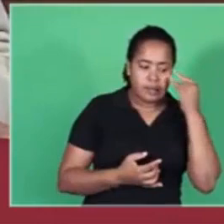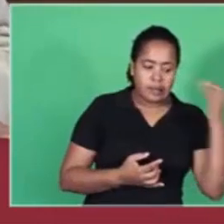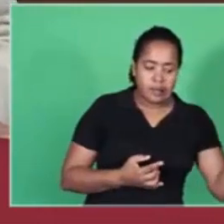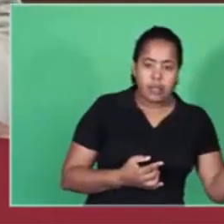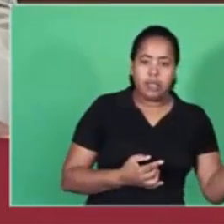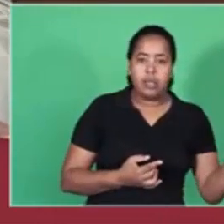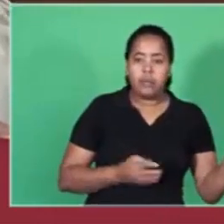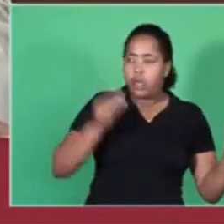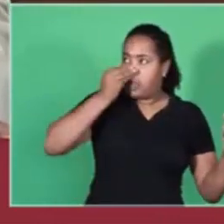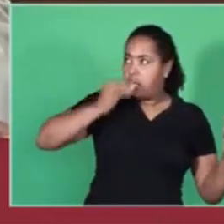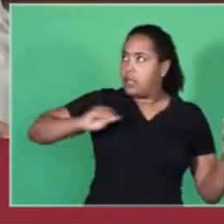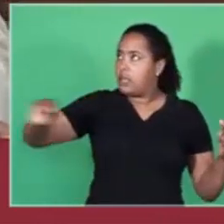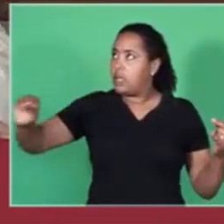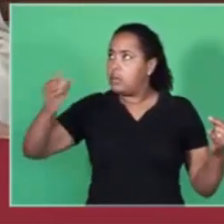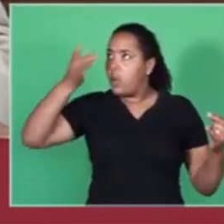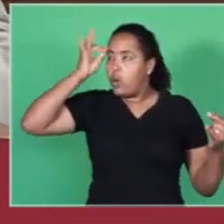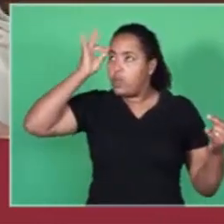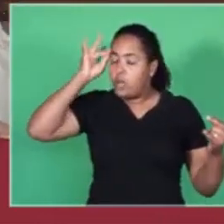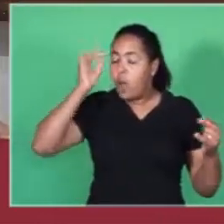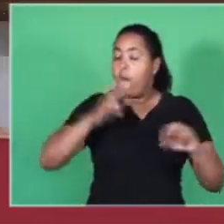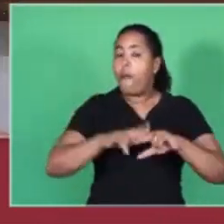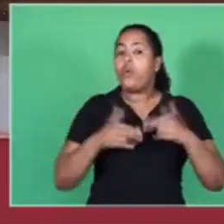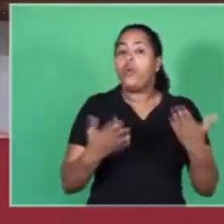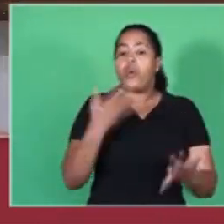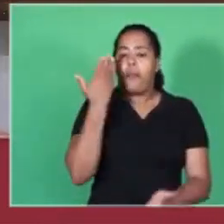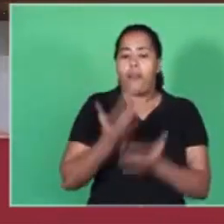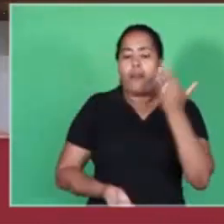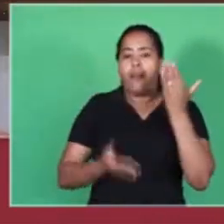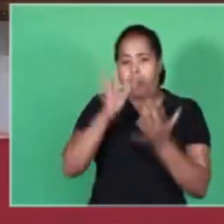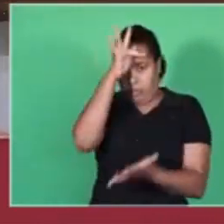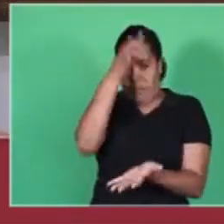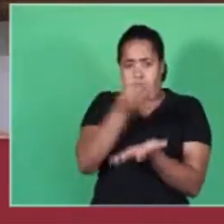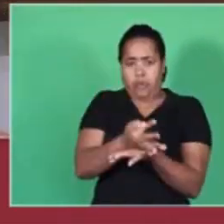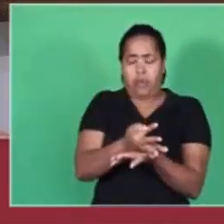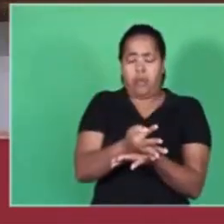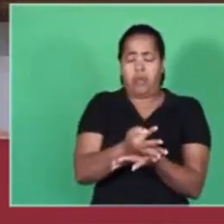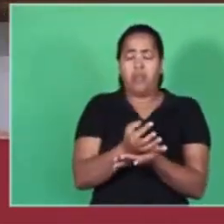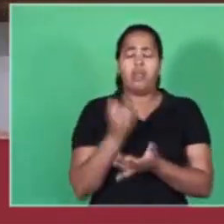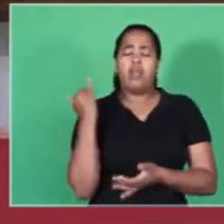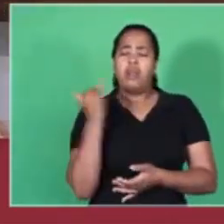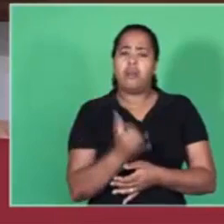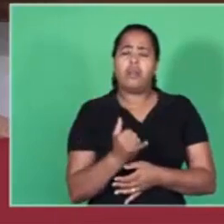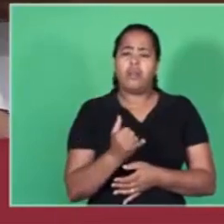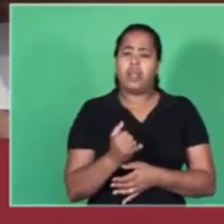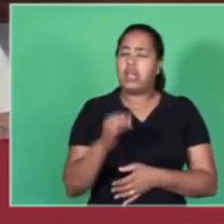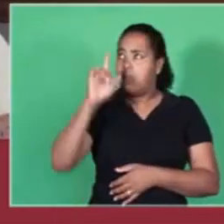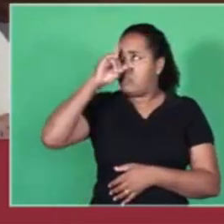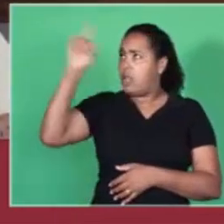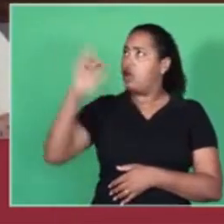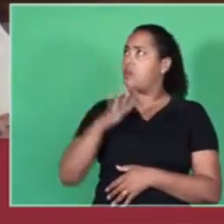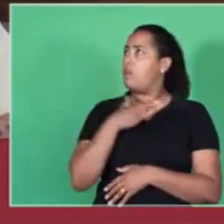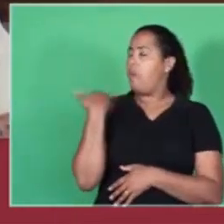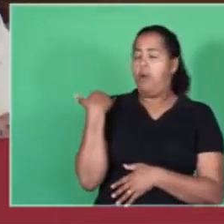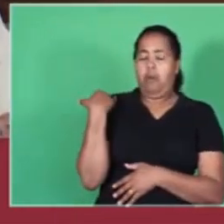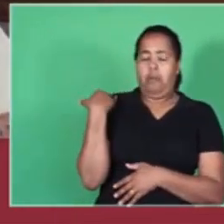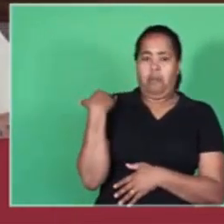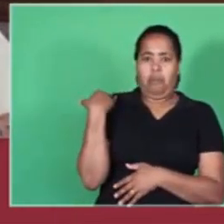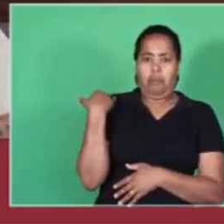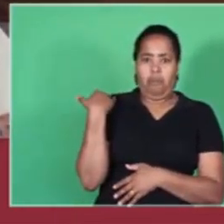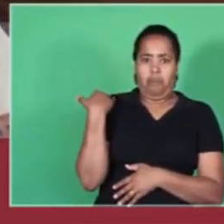espiritual, sabe por quê? Ele perdeu a fé. Então o que que ele dizia? Deus morreu. O Camargo